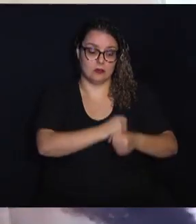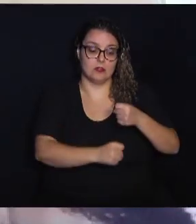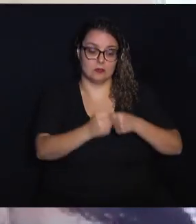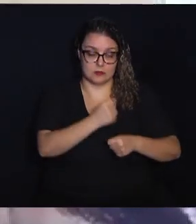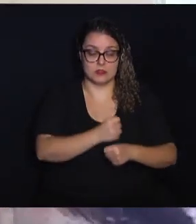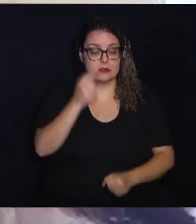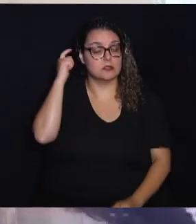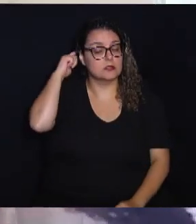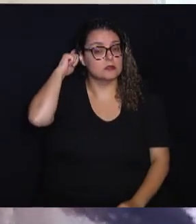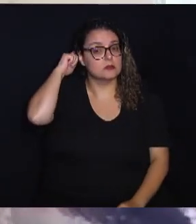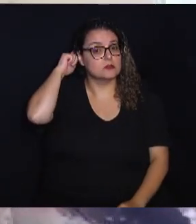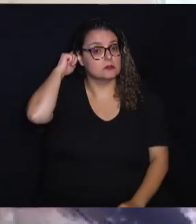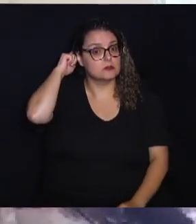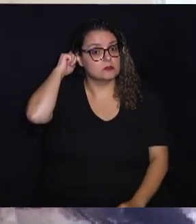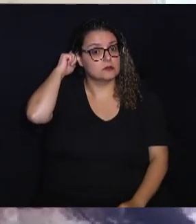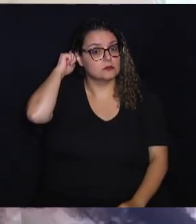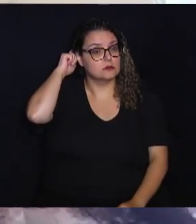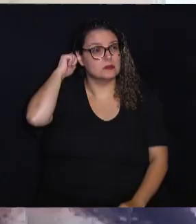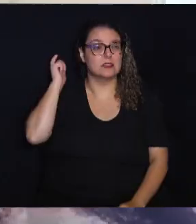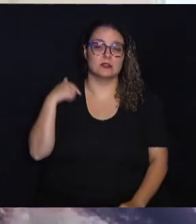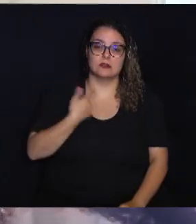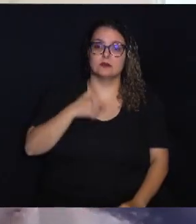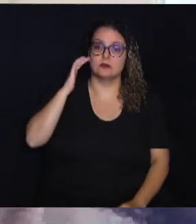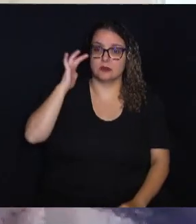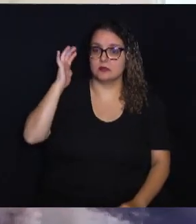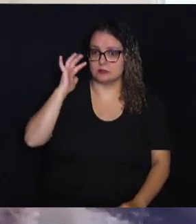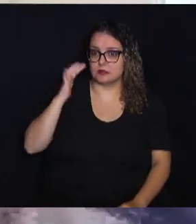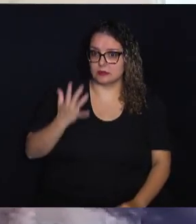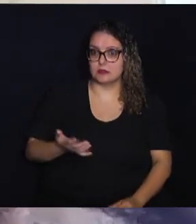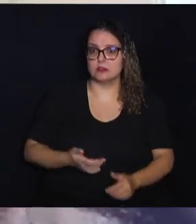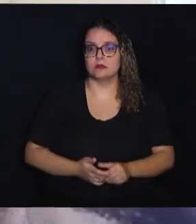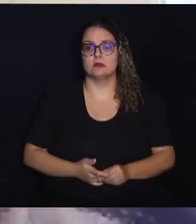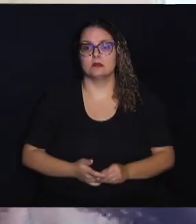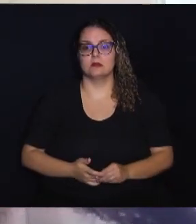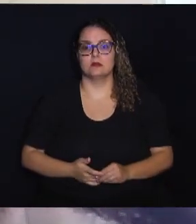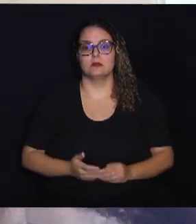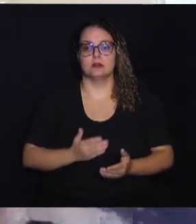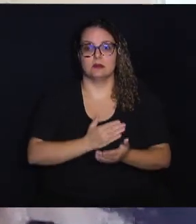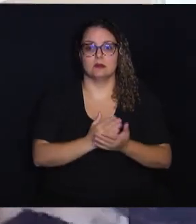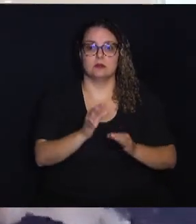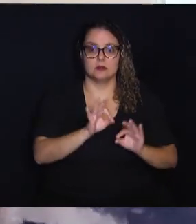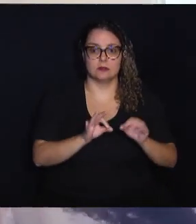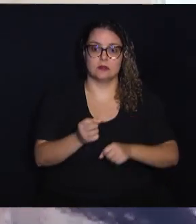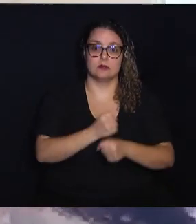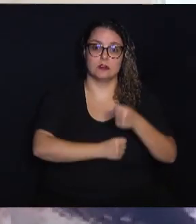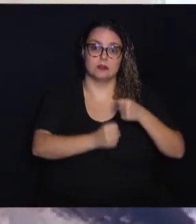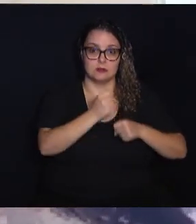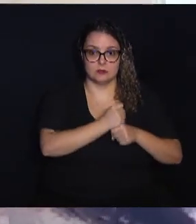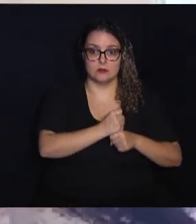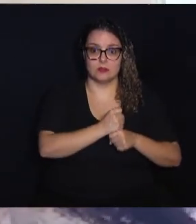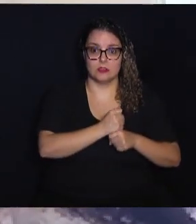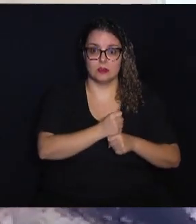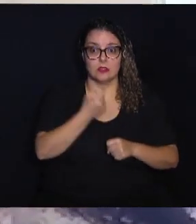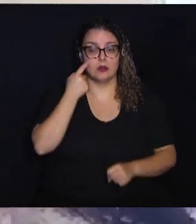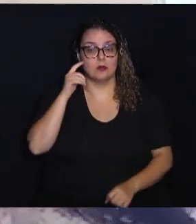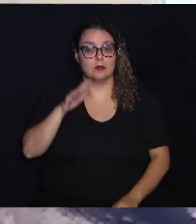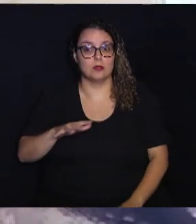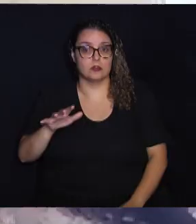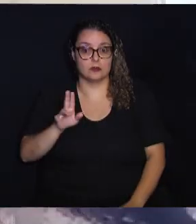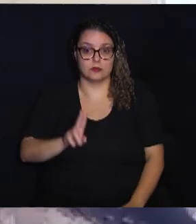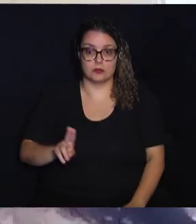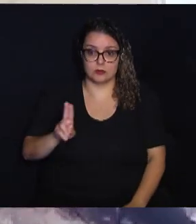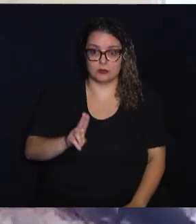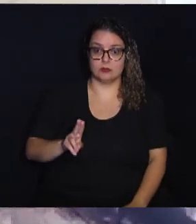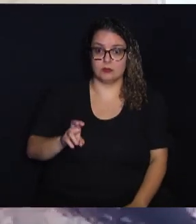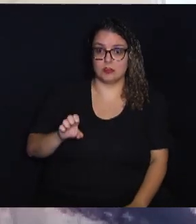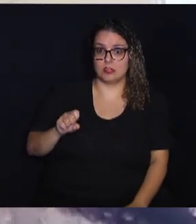O ano passado, a gente estava pensando, nós começamos esse projeto já no ano passado, né? A gente estava com a